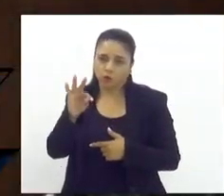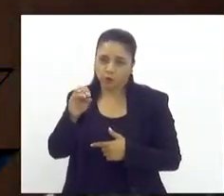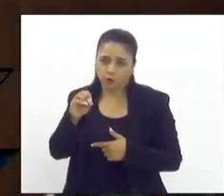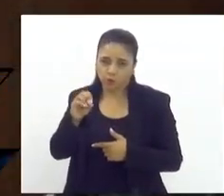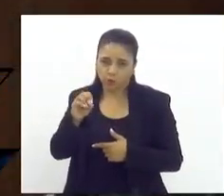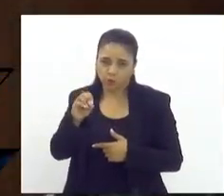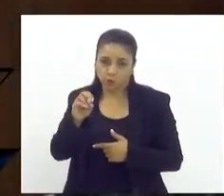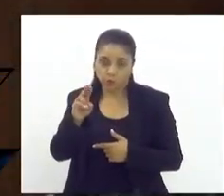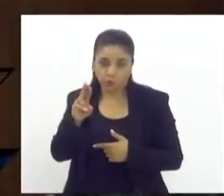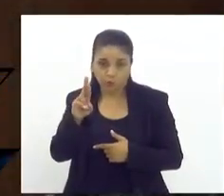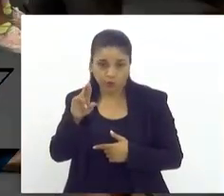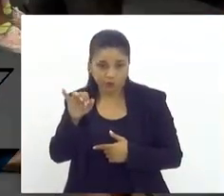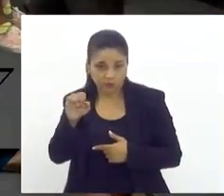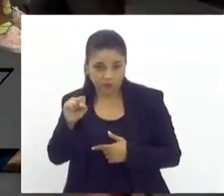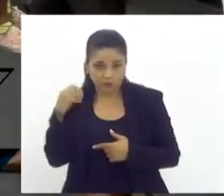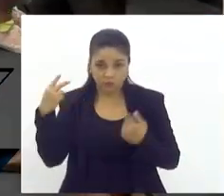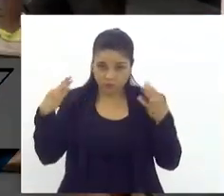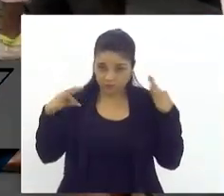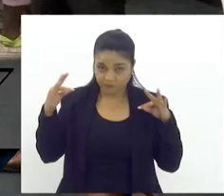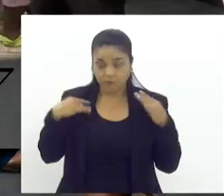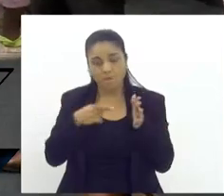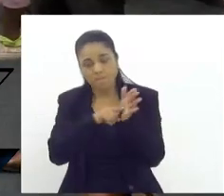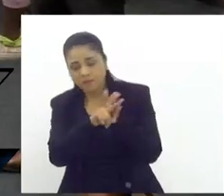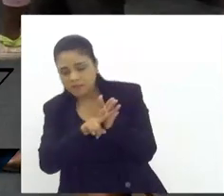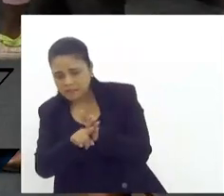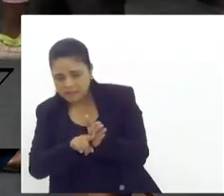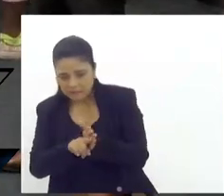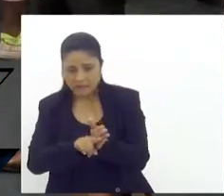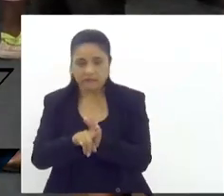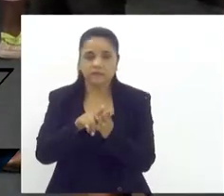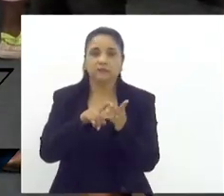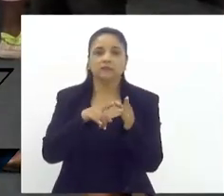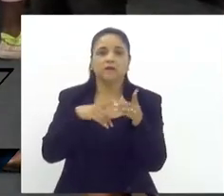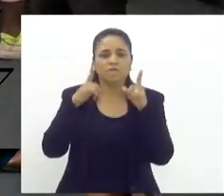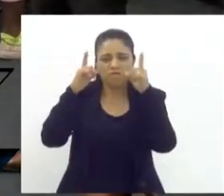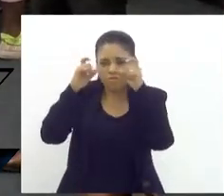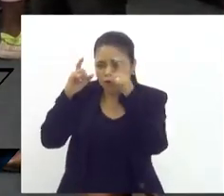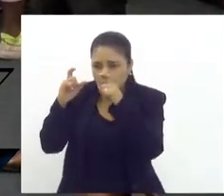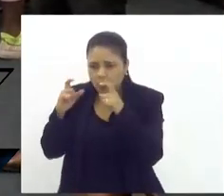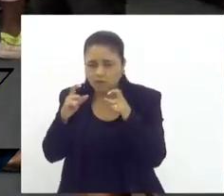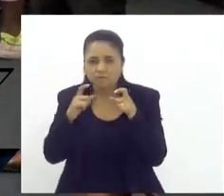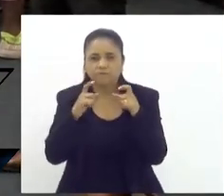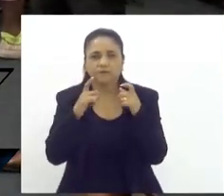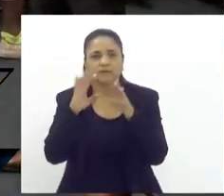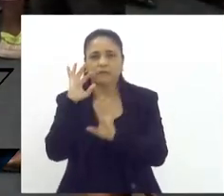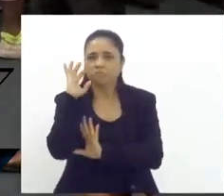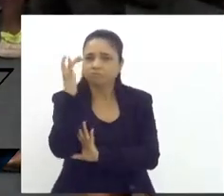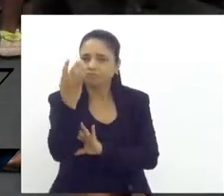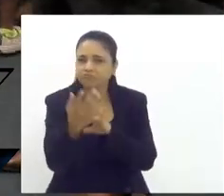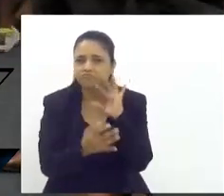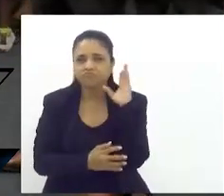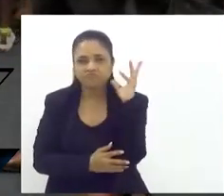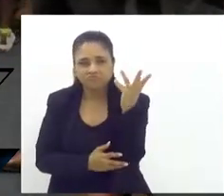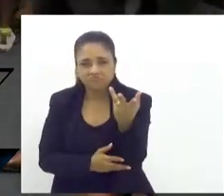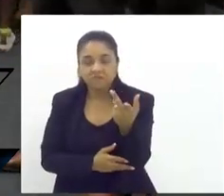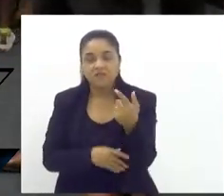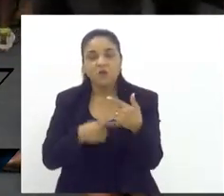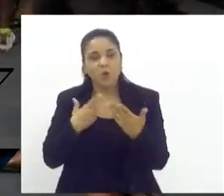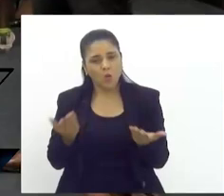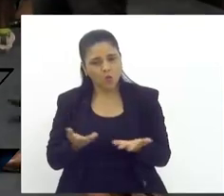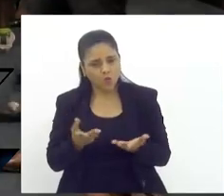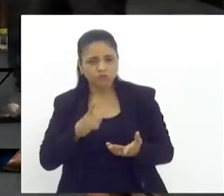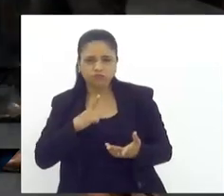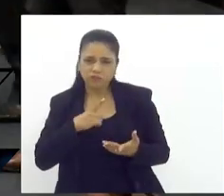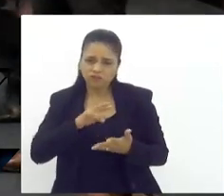da biodiversidade mais pesquisa mas fotografia ecológica hoje em dia nós temos vários